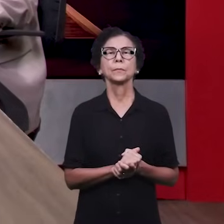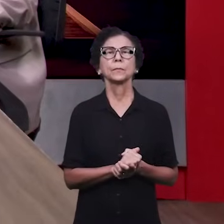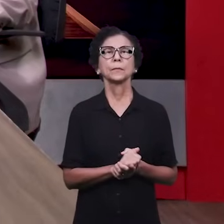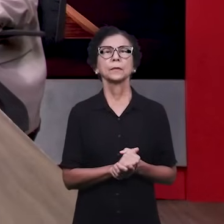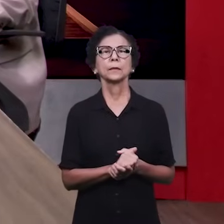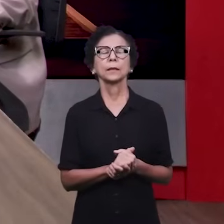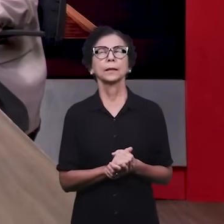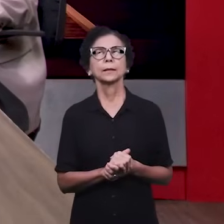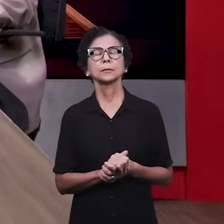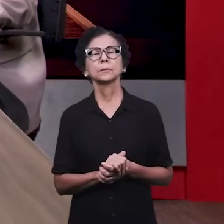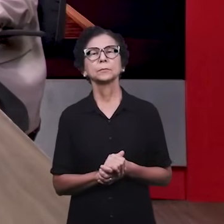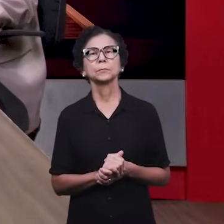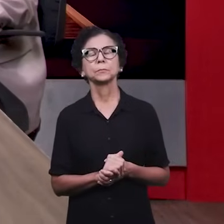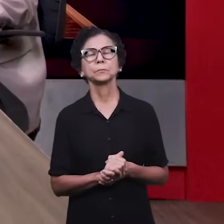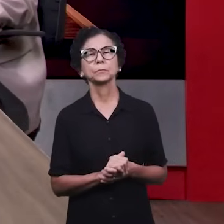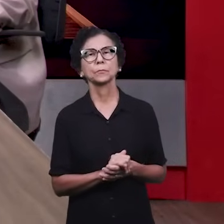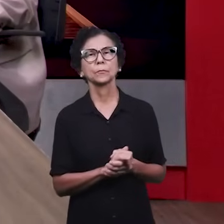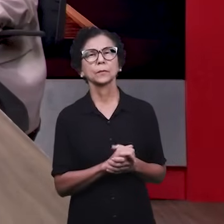o cristianismo